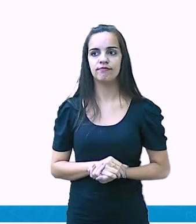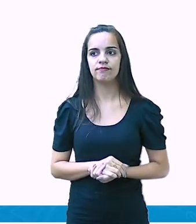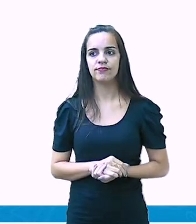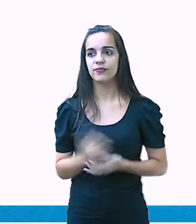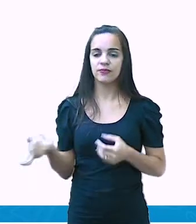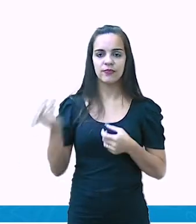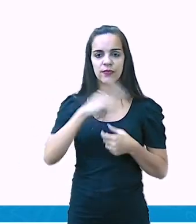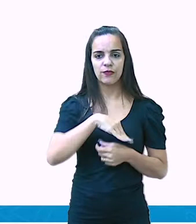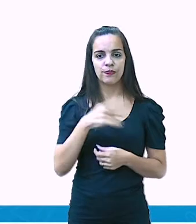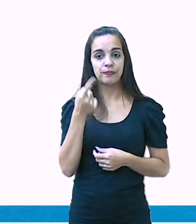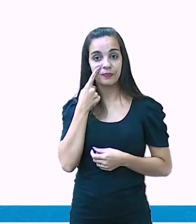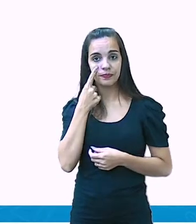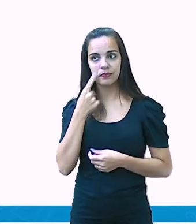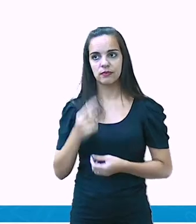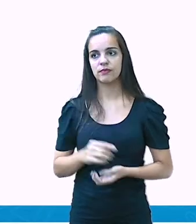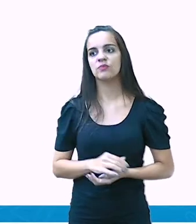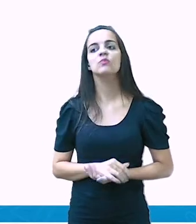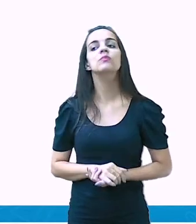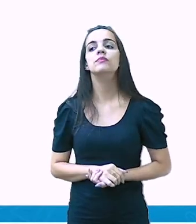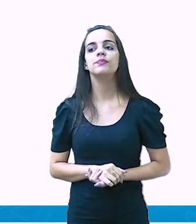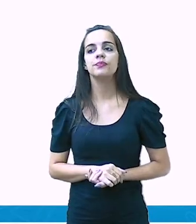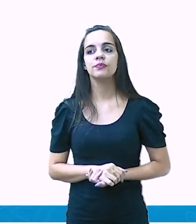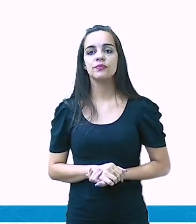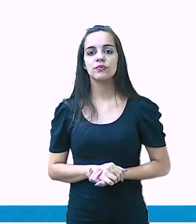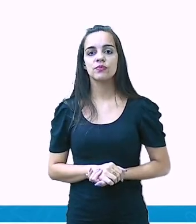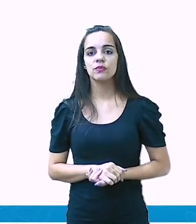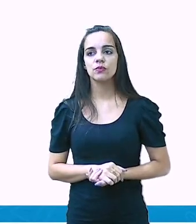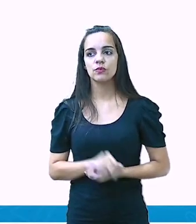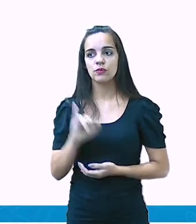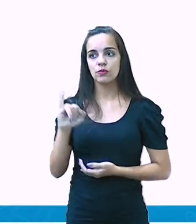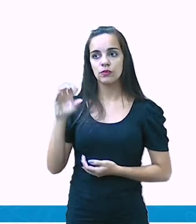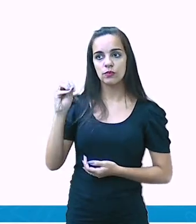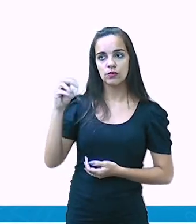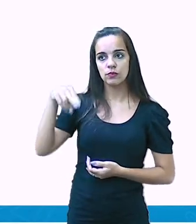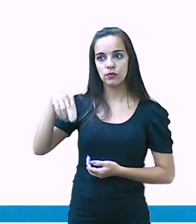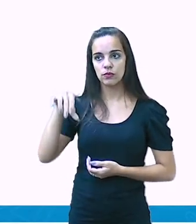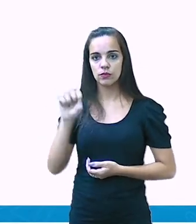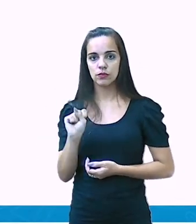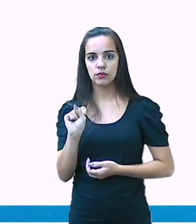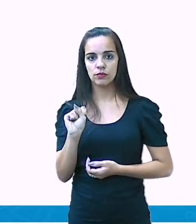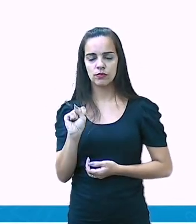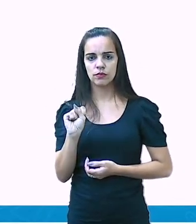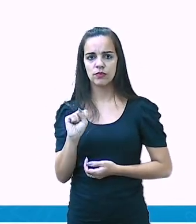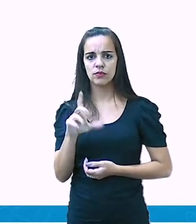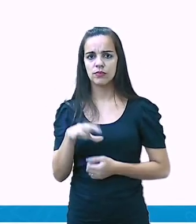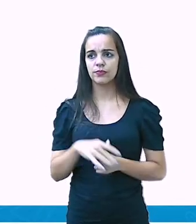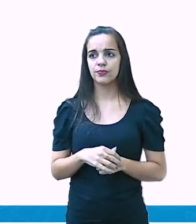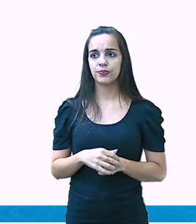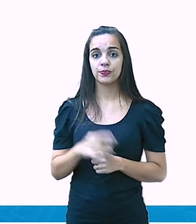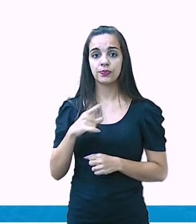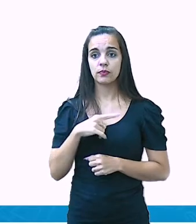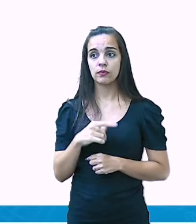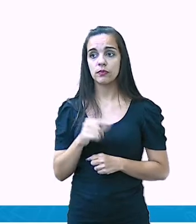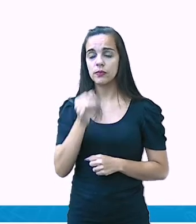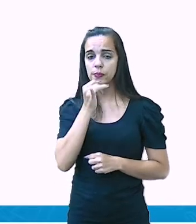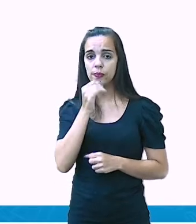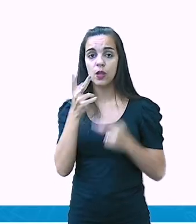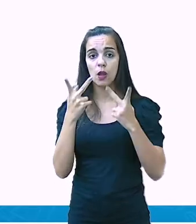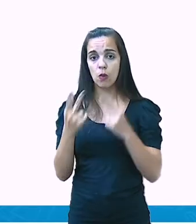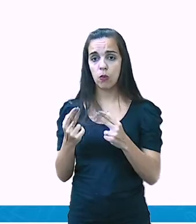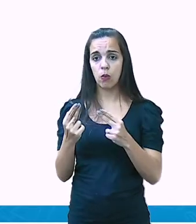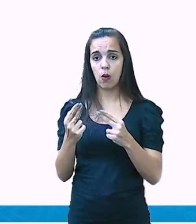Então vamos acelerar aqui. Gente, íons, número de prótons é diferente do número de